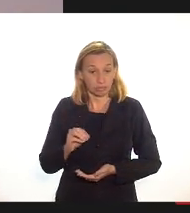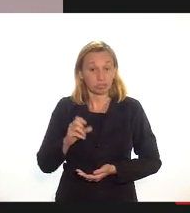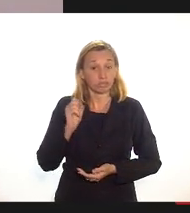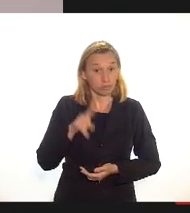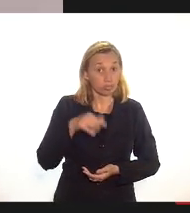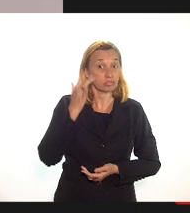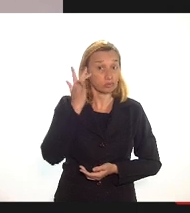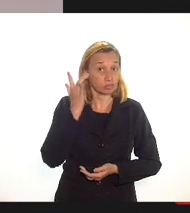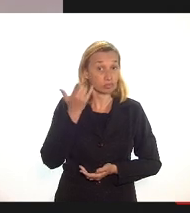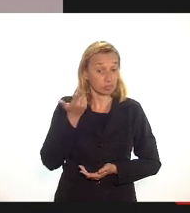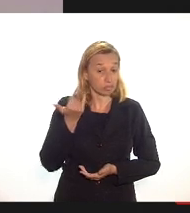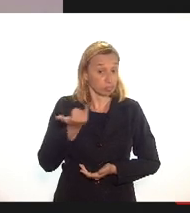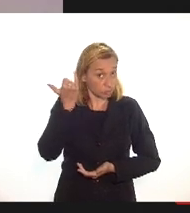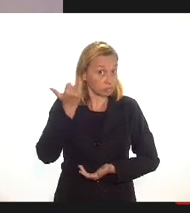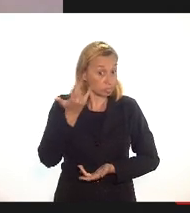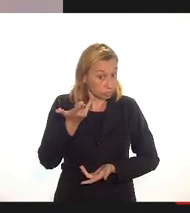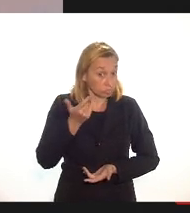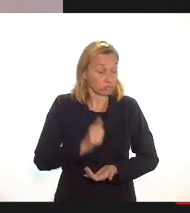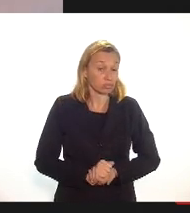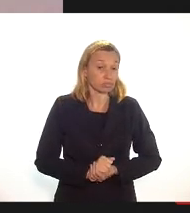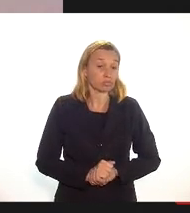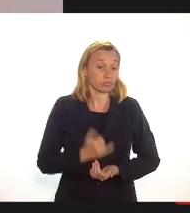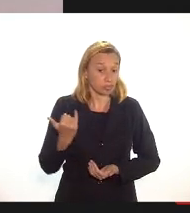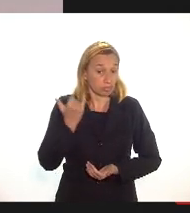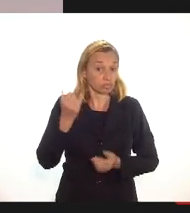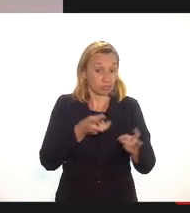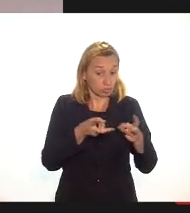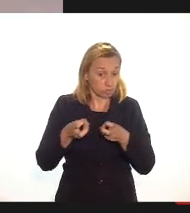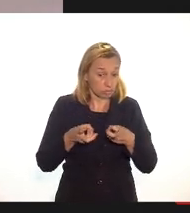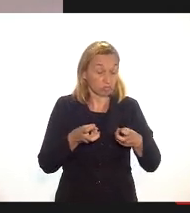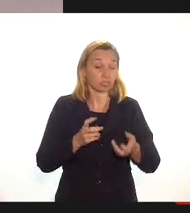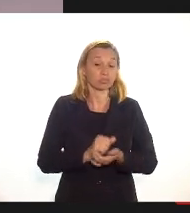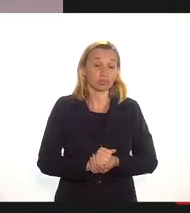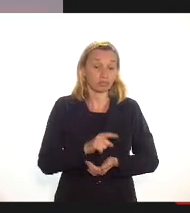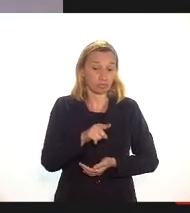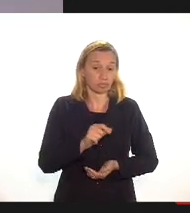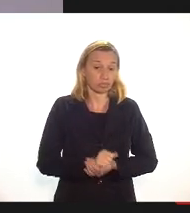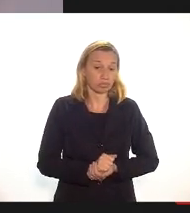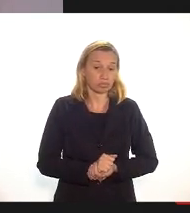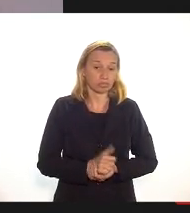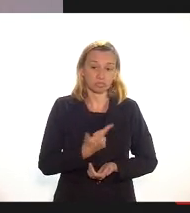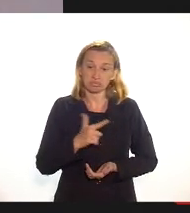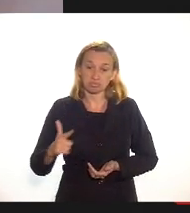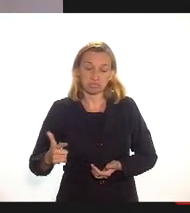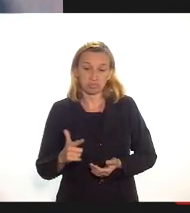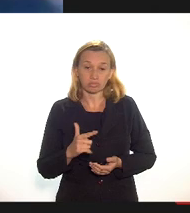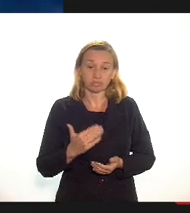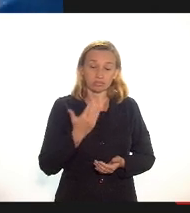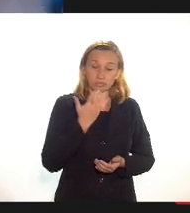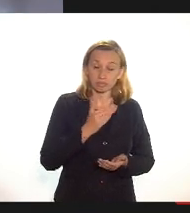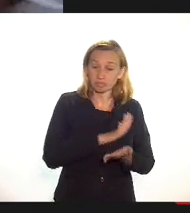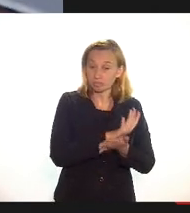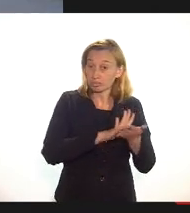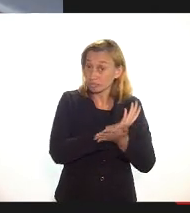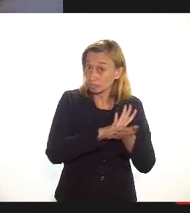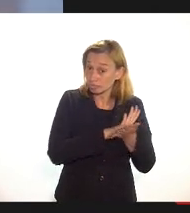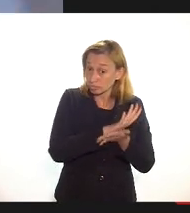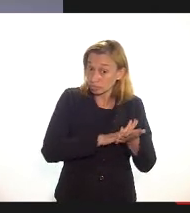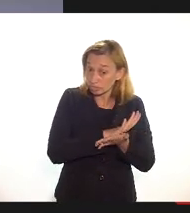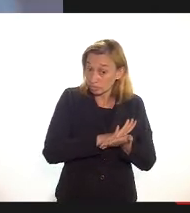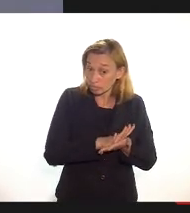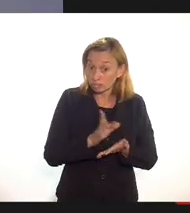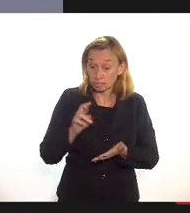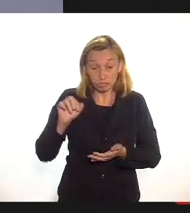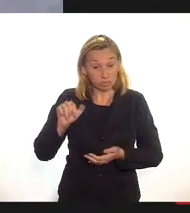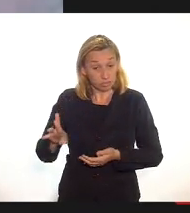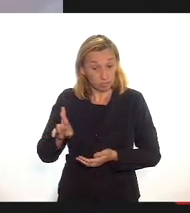não custaria nada, eu acho que é importante solicitar. Se não existe nenhuma solicitação por parte da Rede